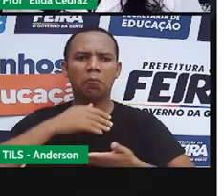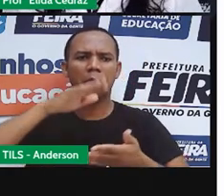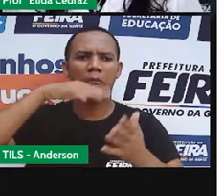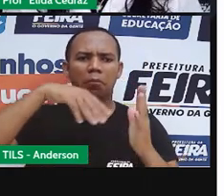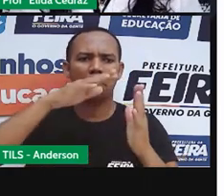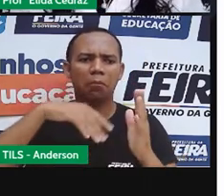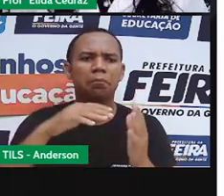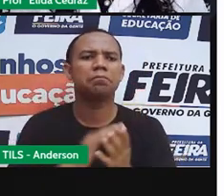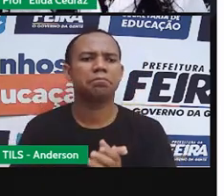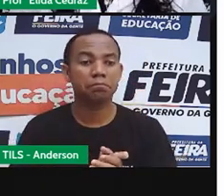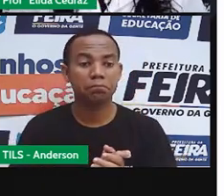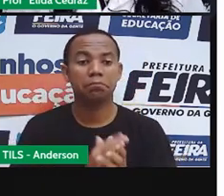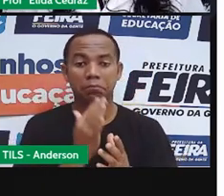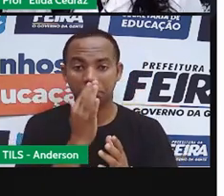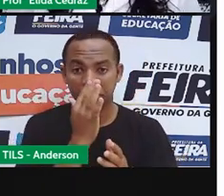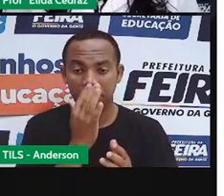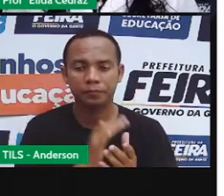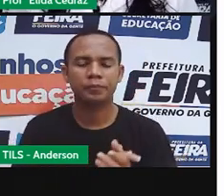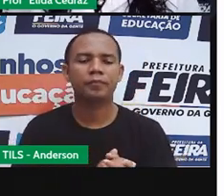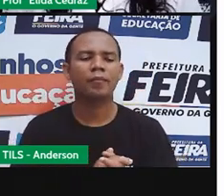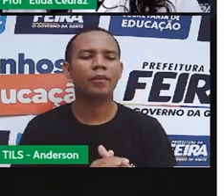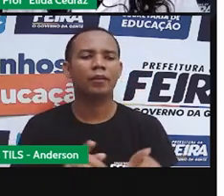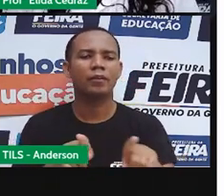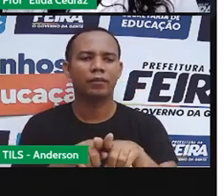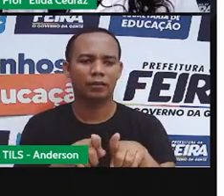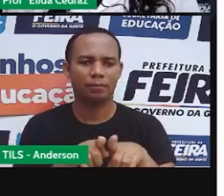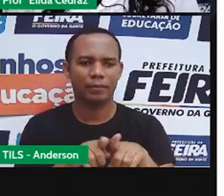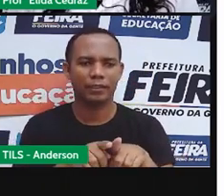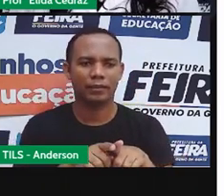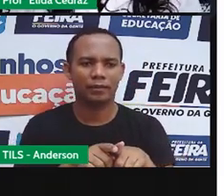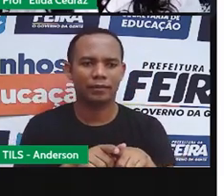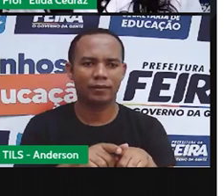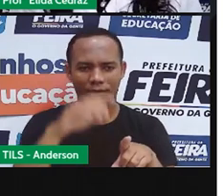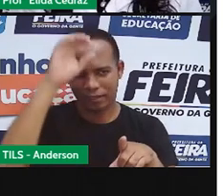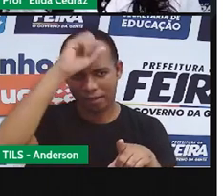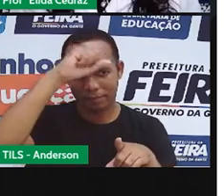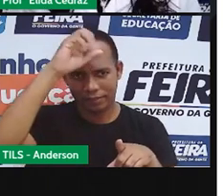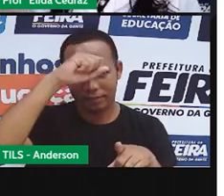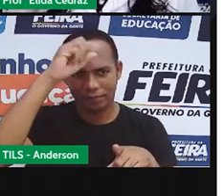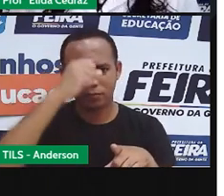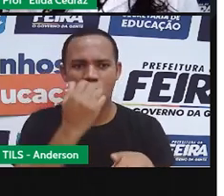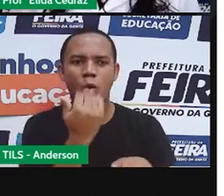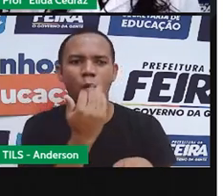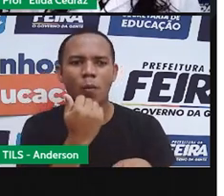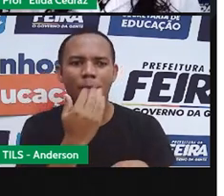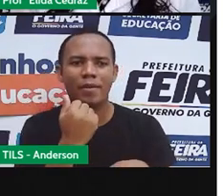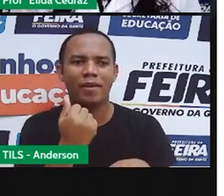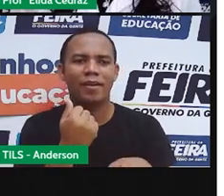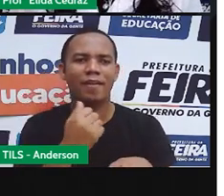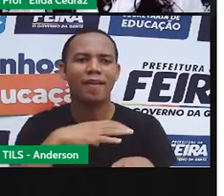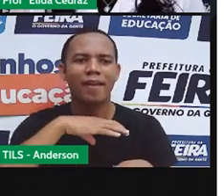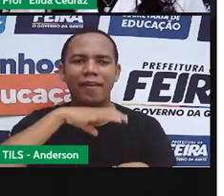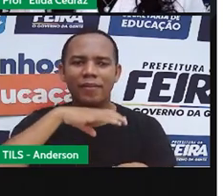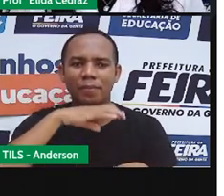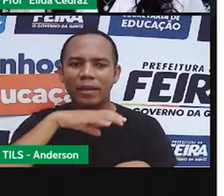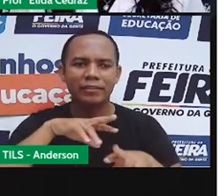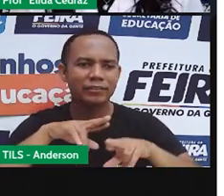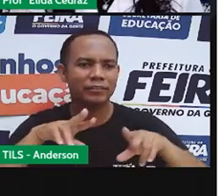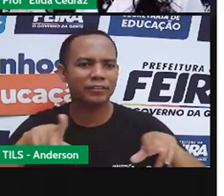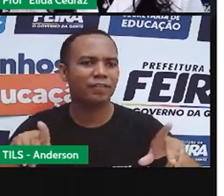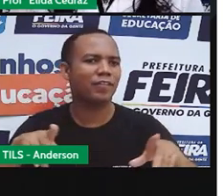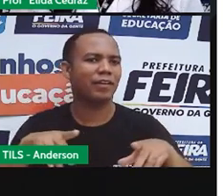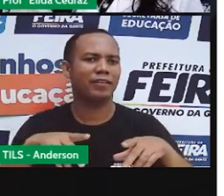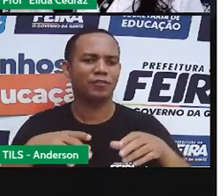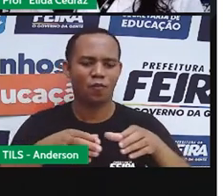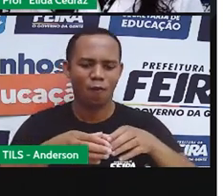Outra coisa, nós aprendemos a comer aves, ovos, peixes,